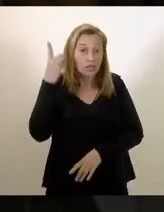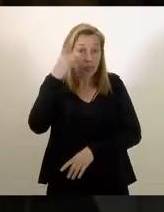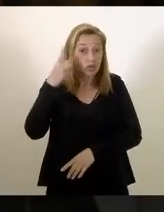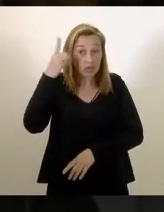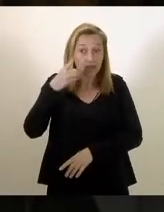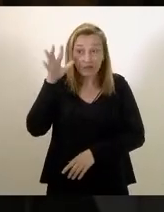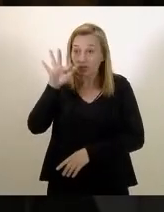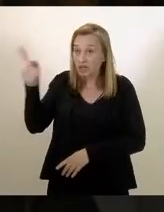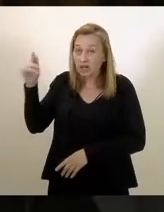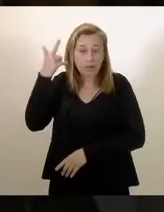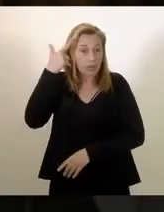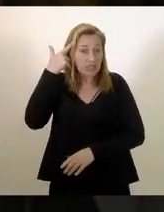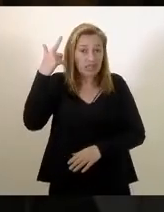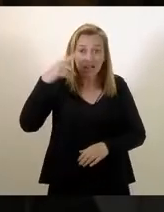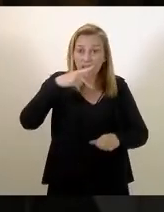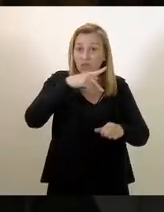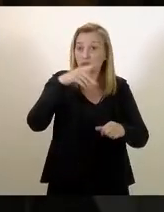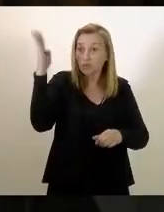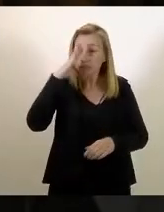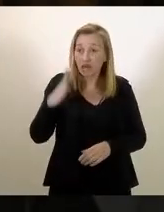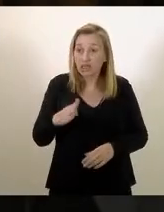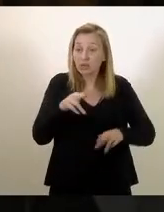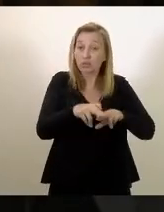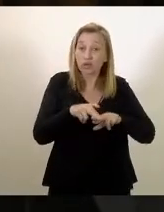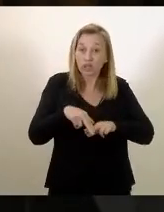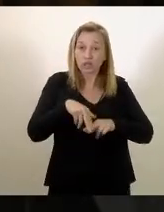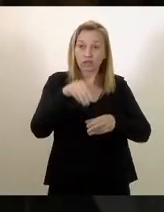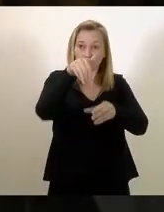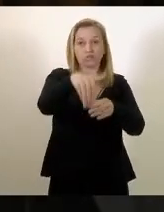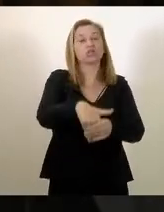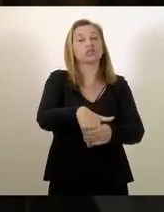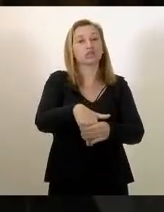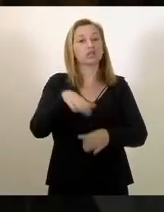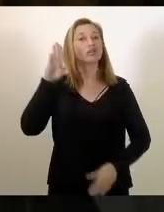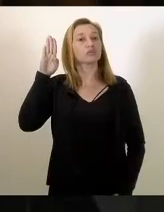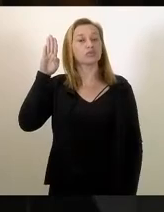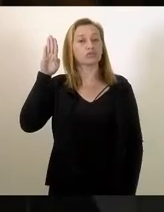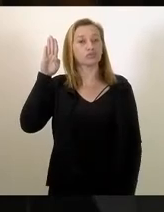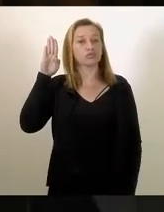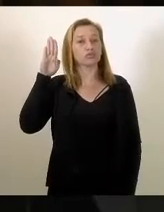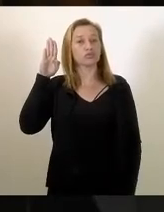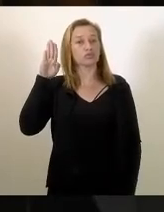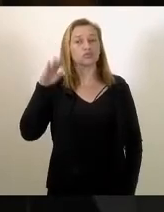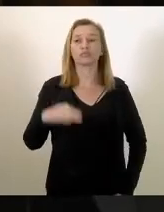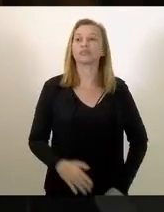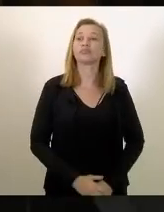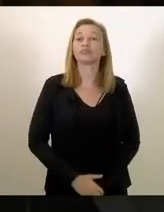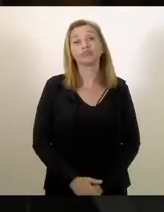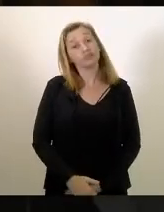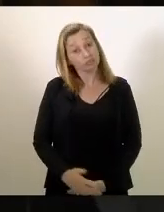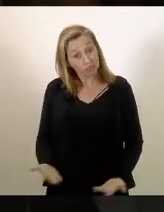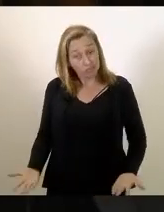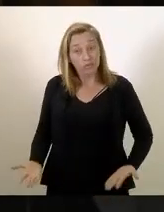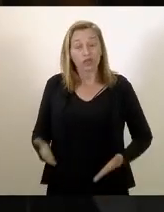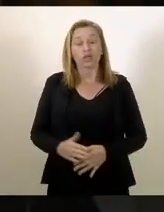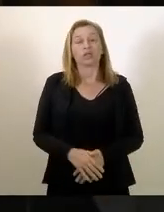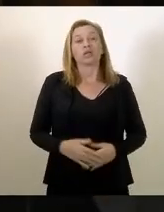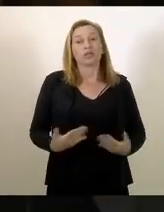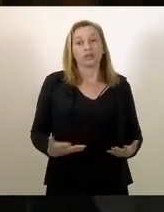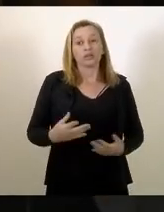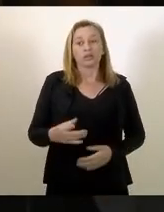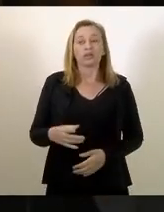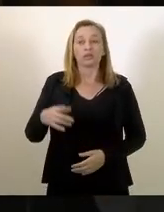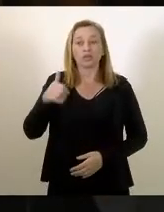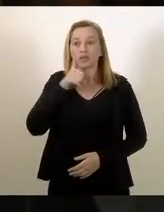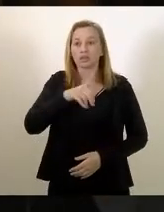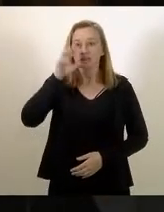tem que pensar o Brasil para isso ele se candidatou para isso ele se candidatou então senhora presidente eu não